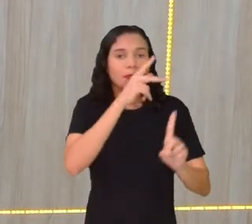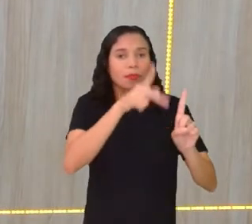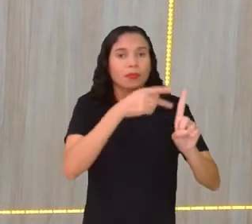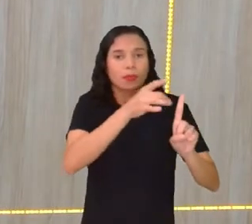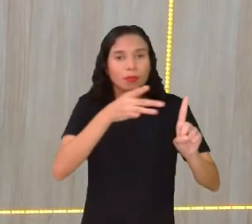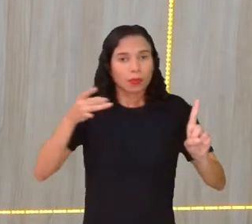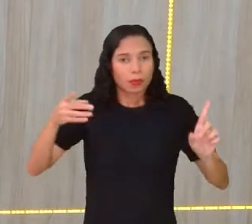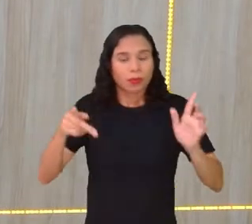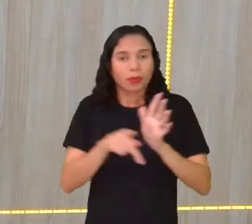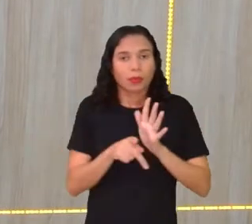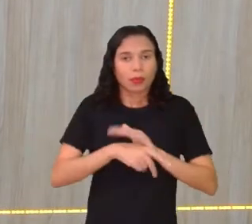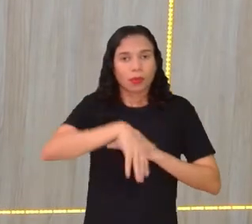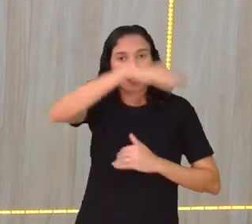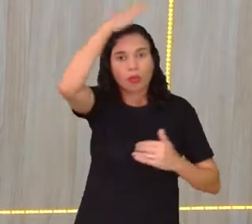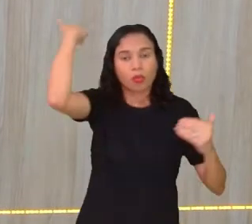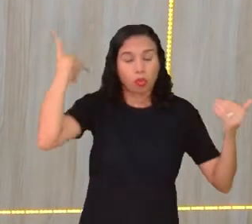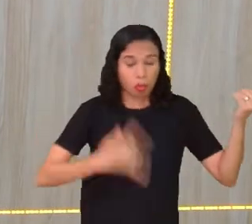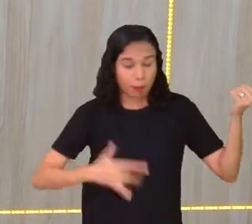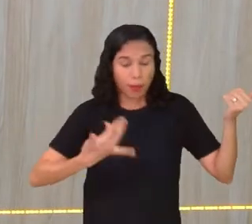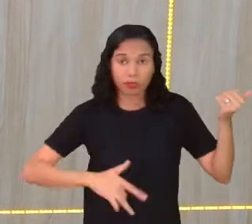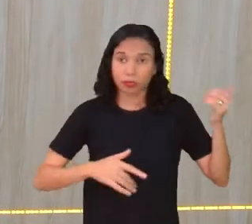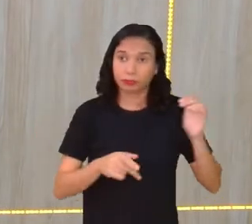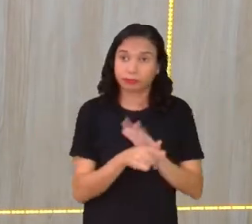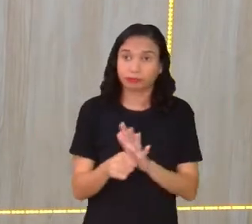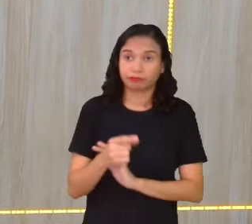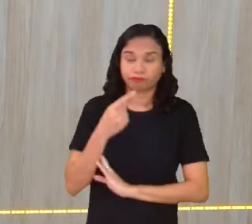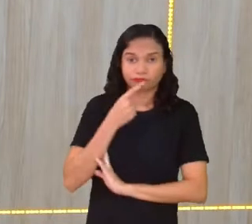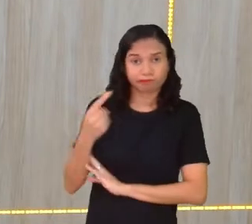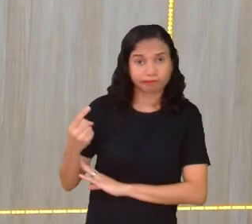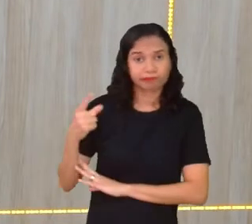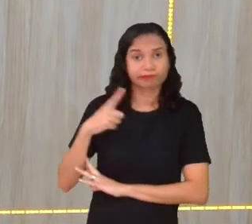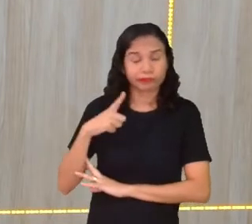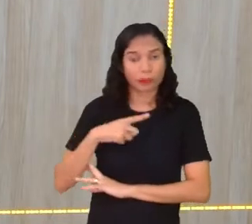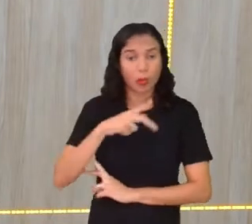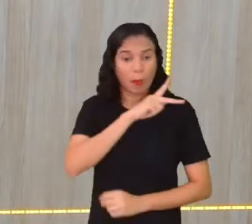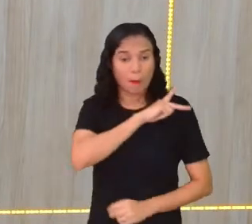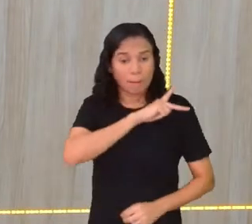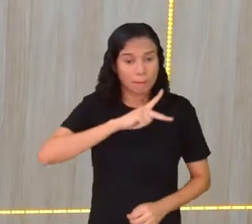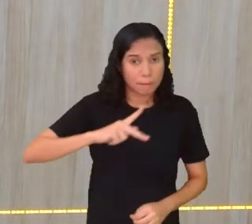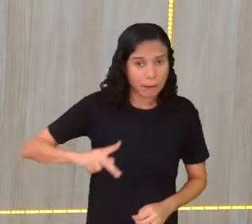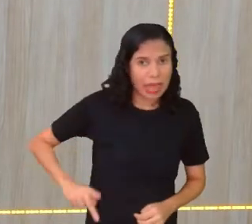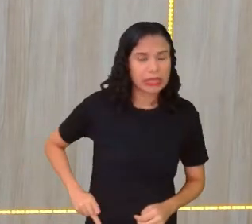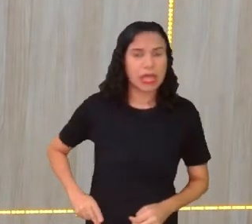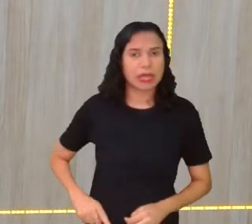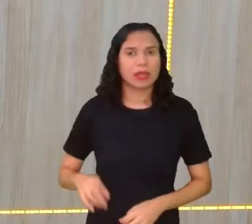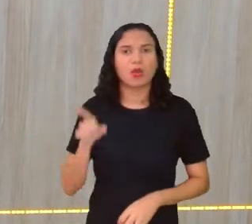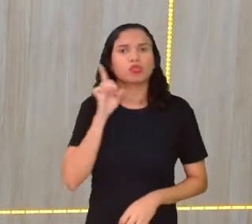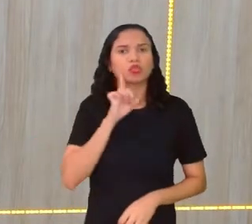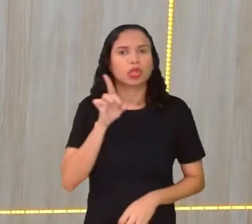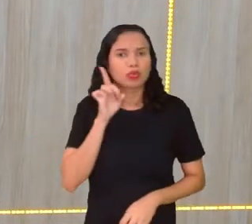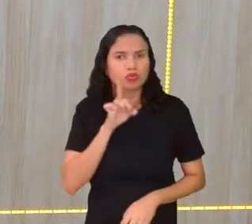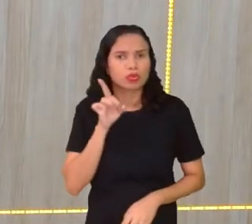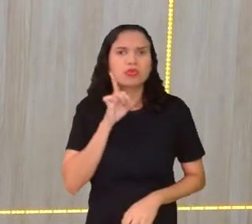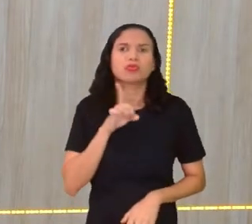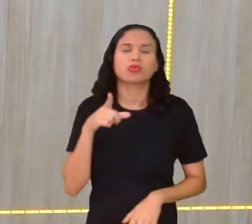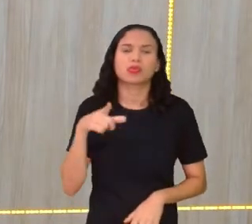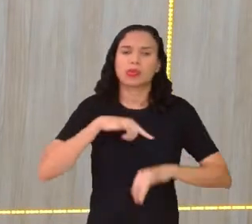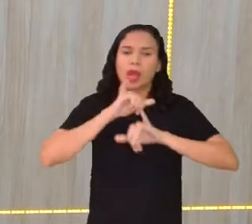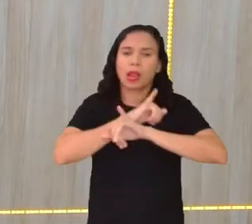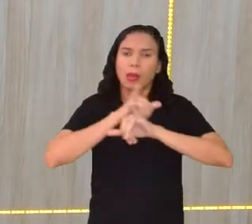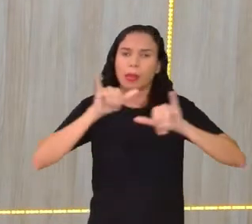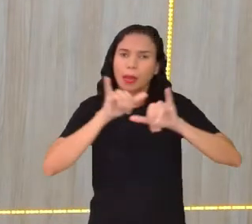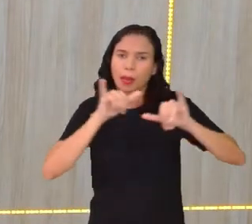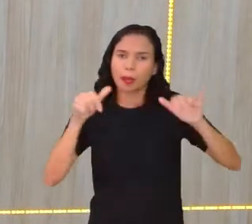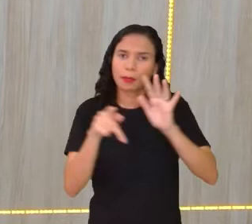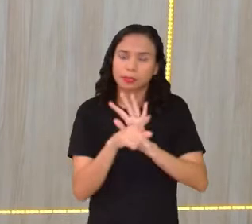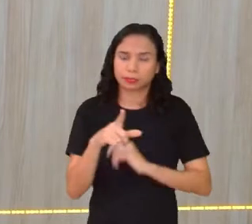mexicanos e latinos lá nos Estados Unidos. Inclusive, recentemente tivemos um presidente dos Estados Unidos que uma das campanhas dele